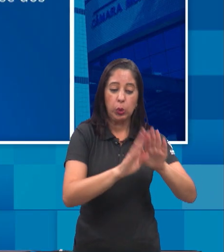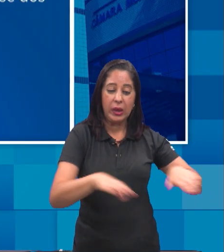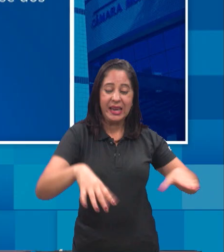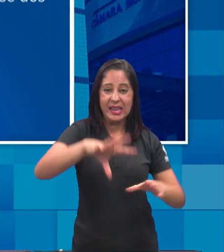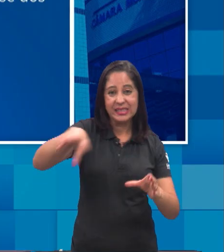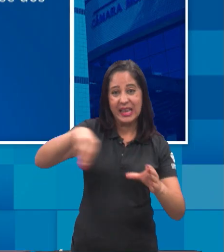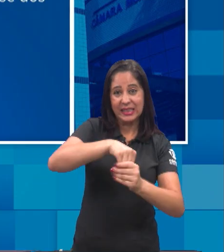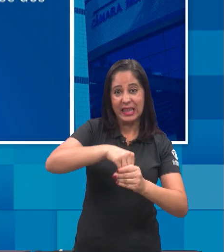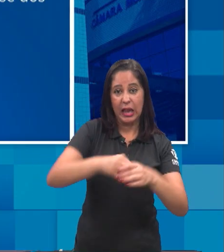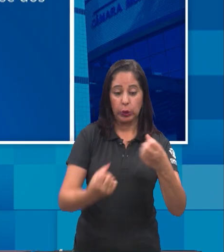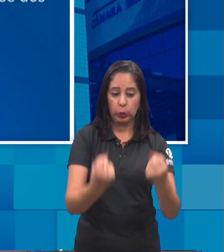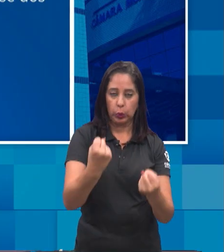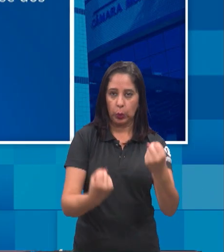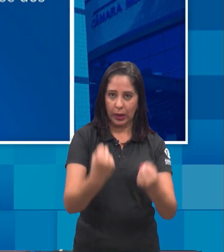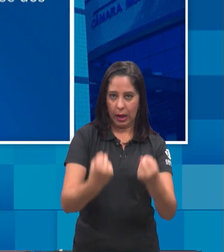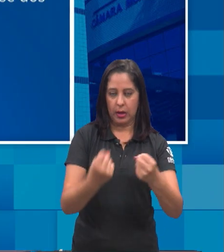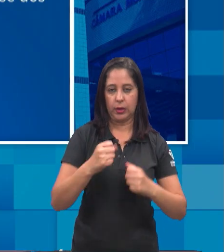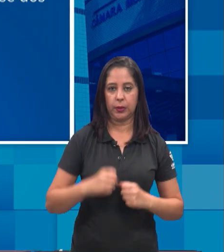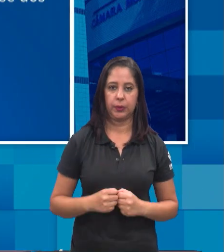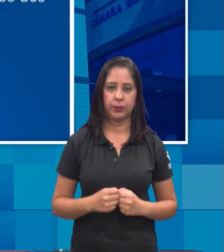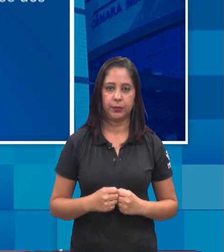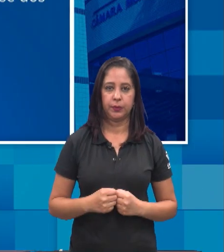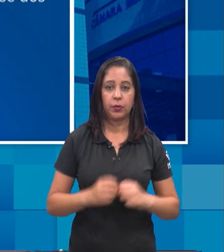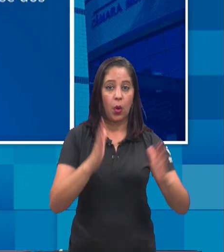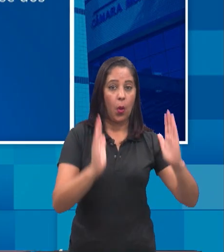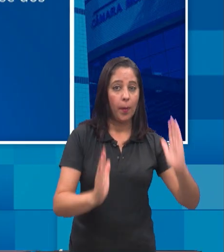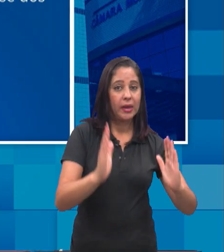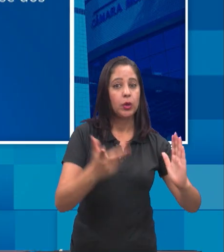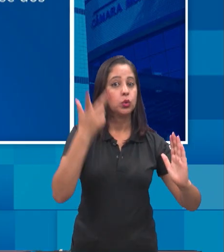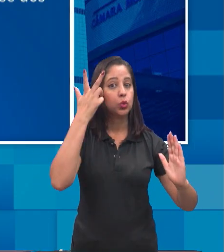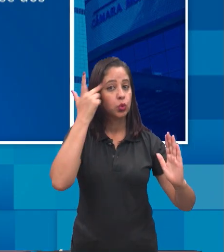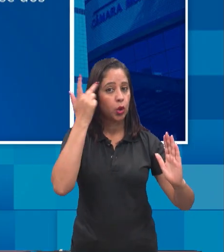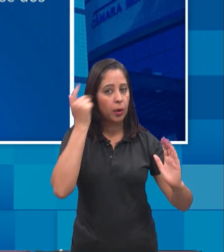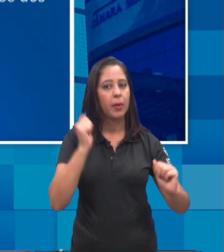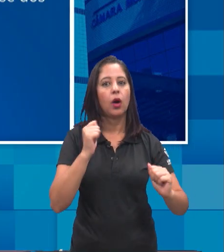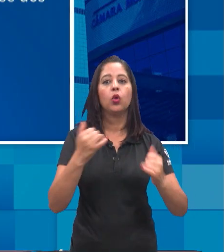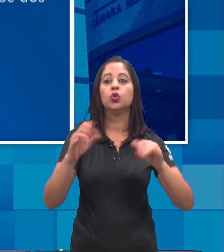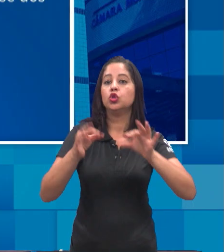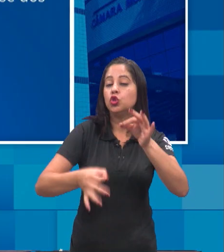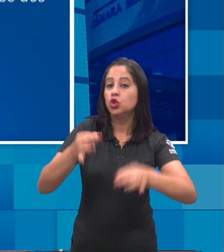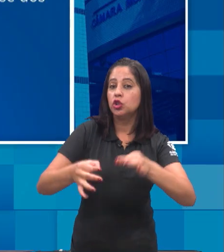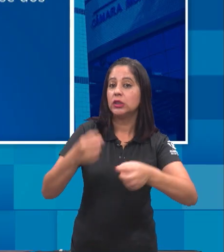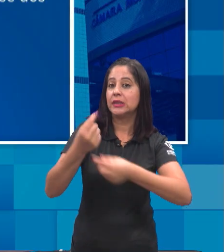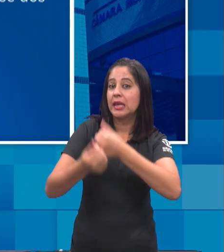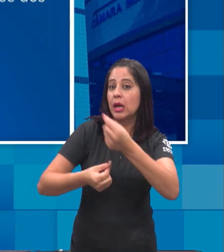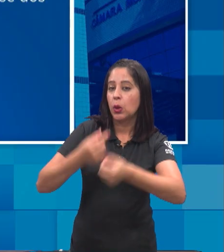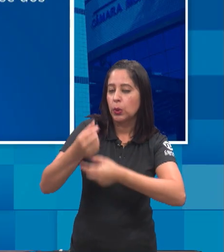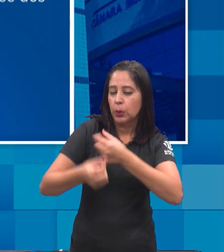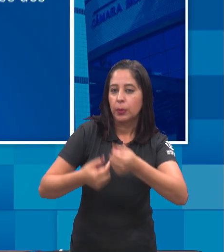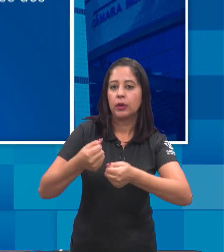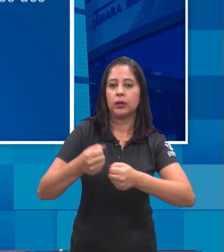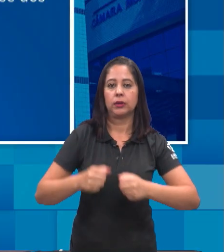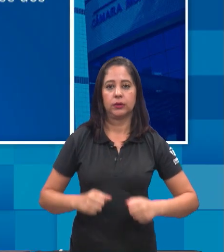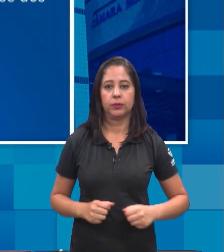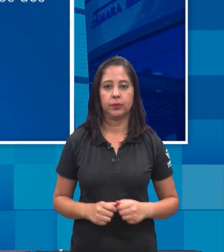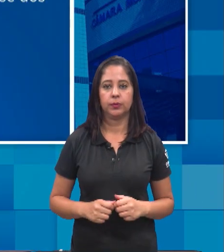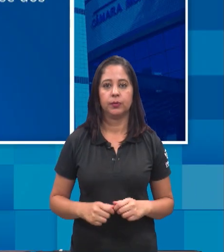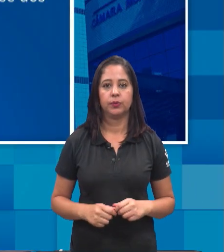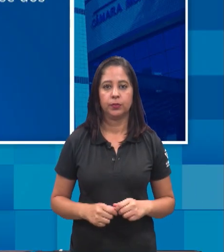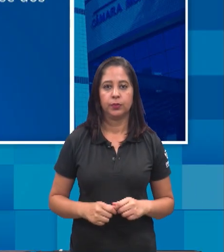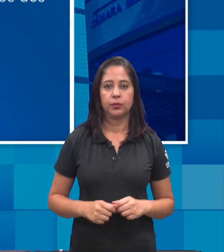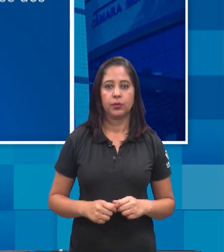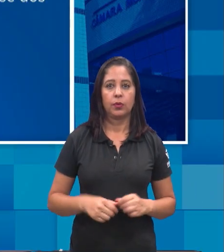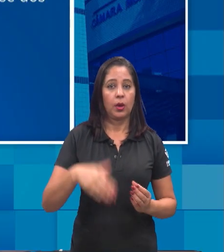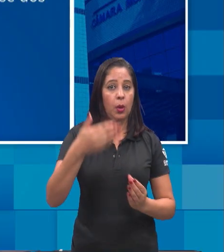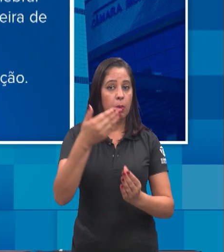Campos e da outras providências. Rito ordinário. Comissões Justiça e Economia. Processo